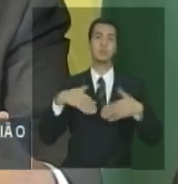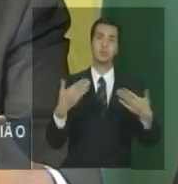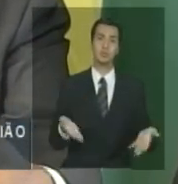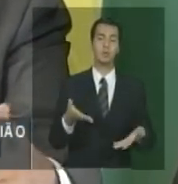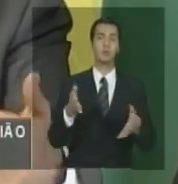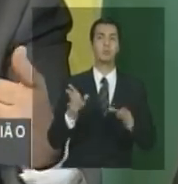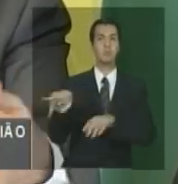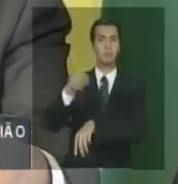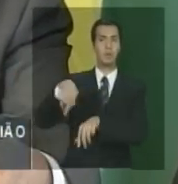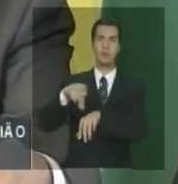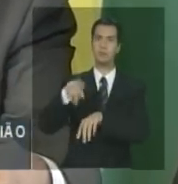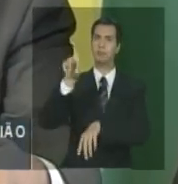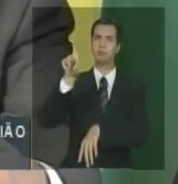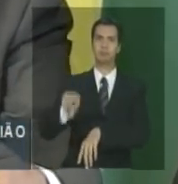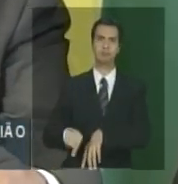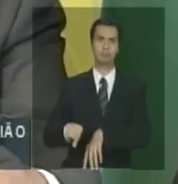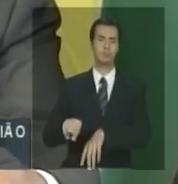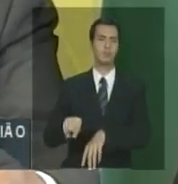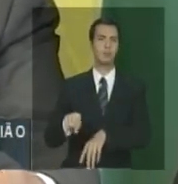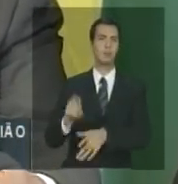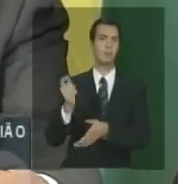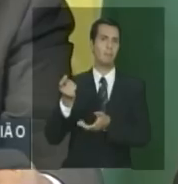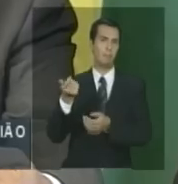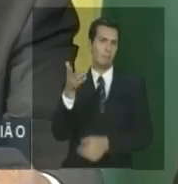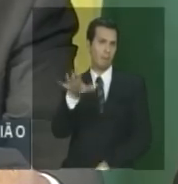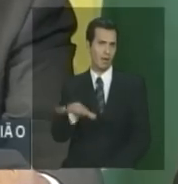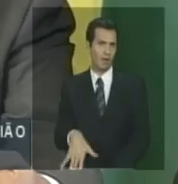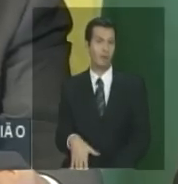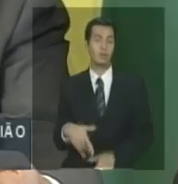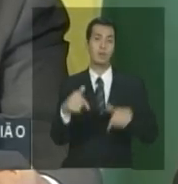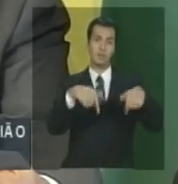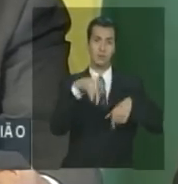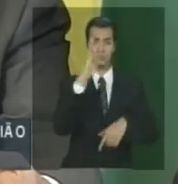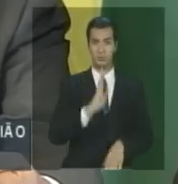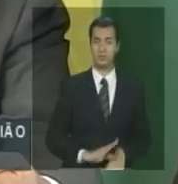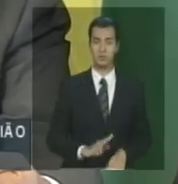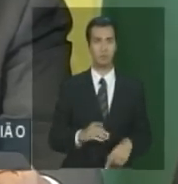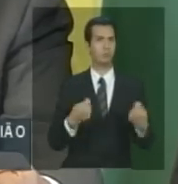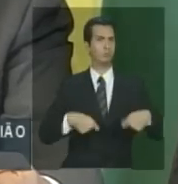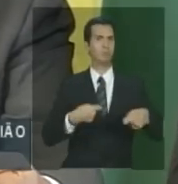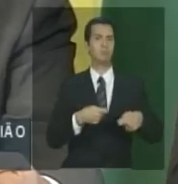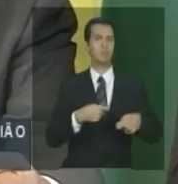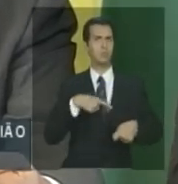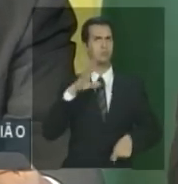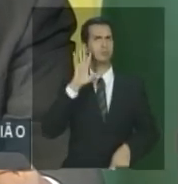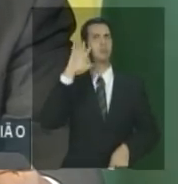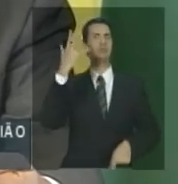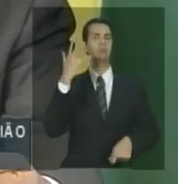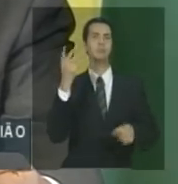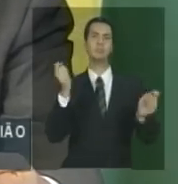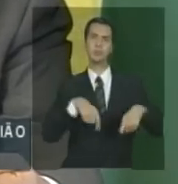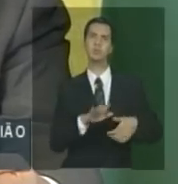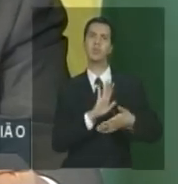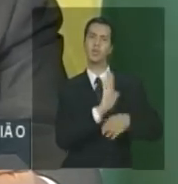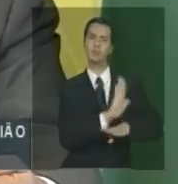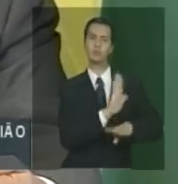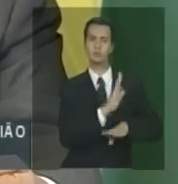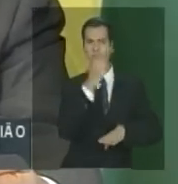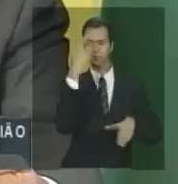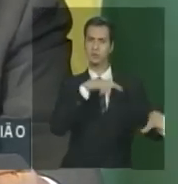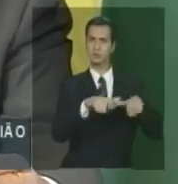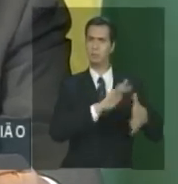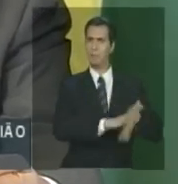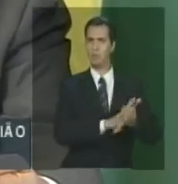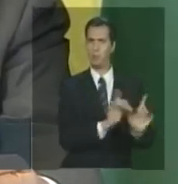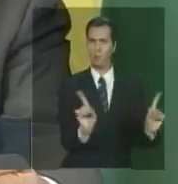de mão de obra menores. Aqui nós temos uma solução que não prejudica os trabalhadores. Nosso cenário aqui é completamente